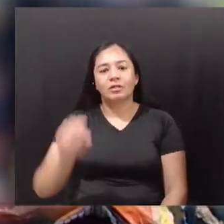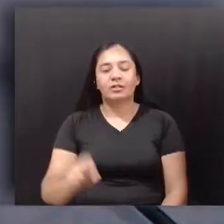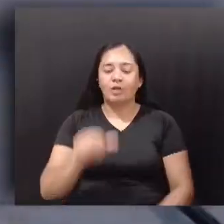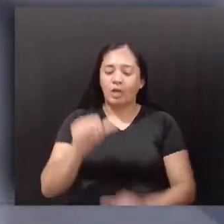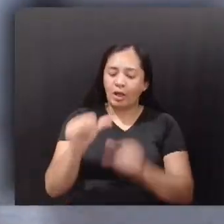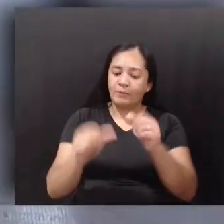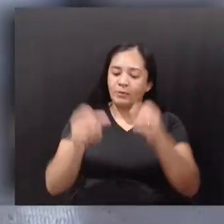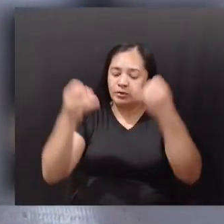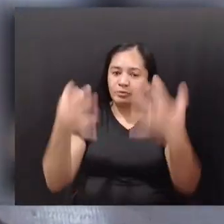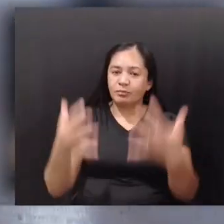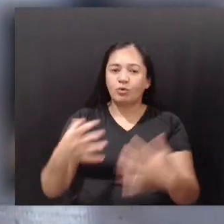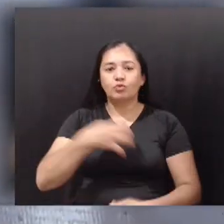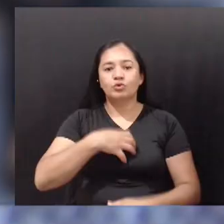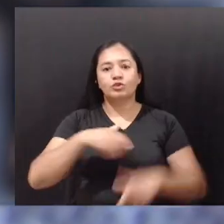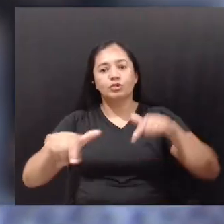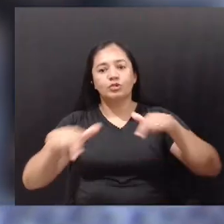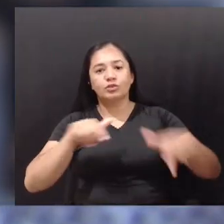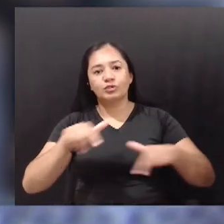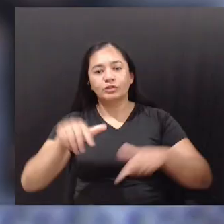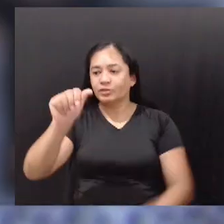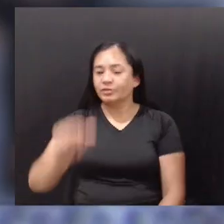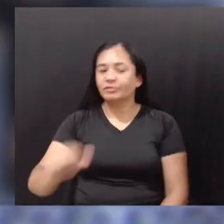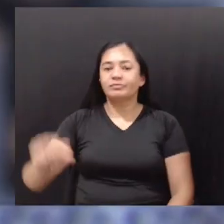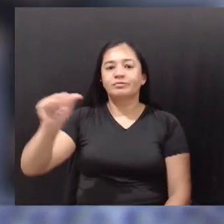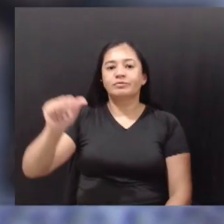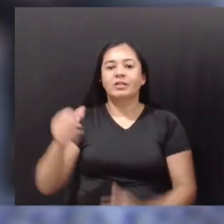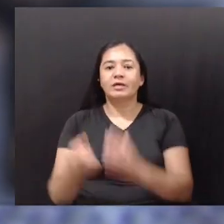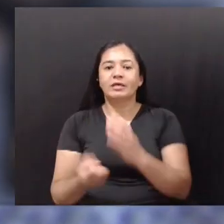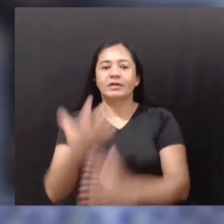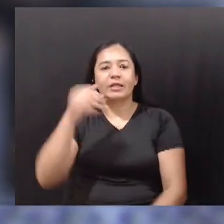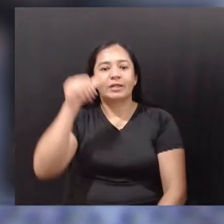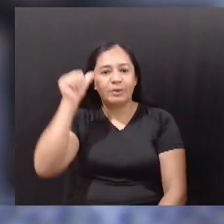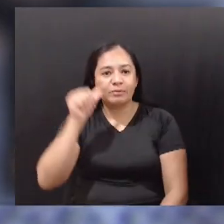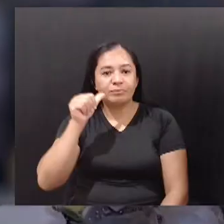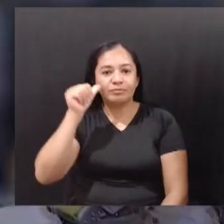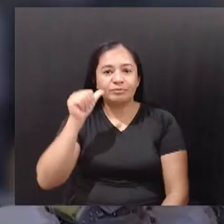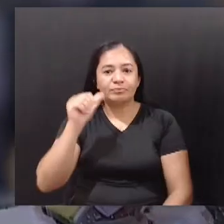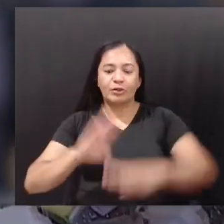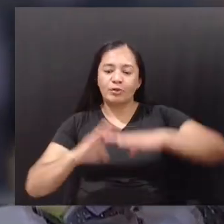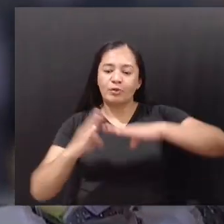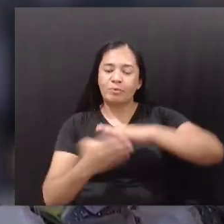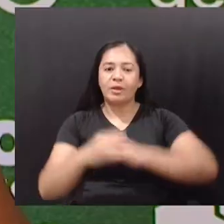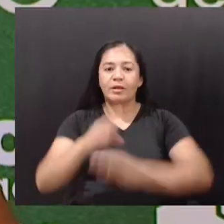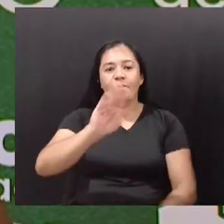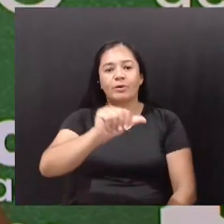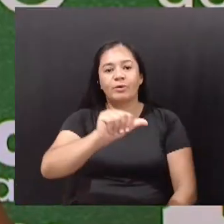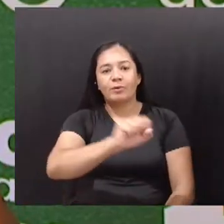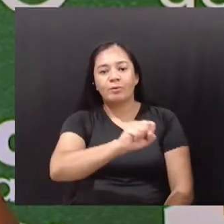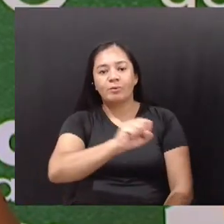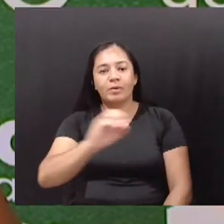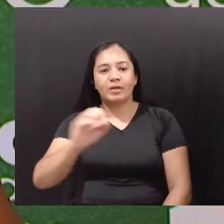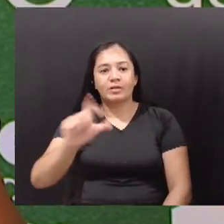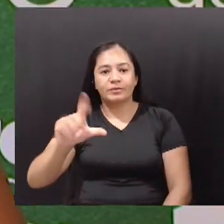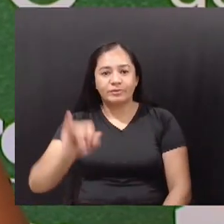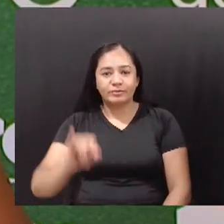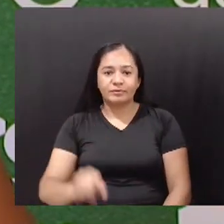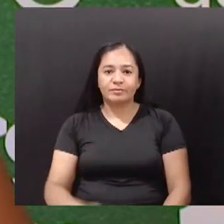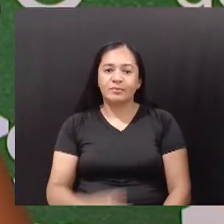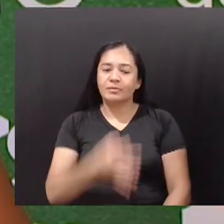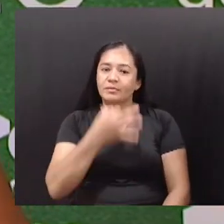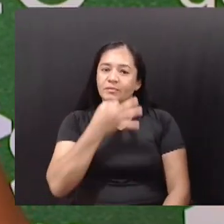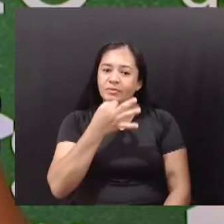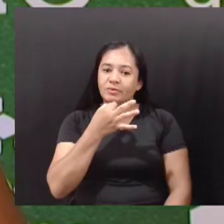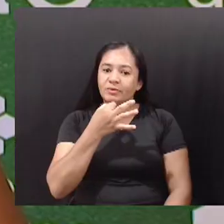trabalho da Cooper Bassoli, fundada por mulheres no Jardim Bassoli, do distrito do Campo Grande. Eu acho que foi